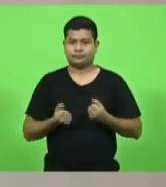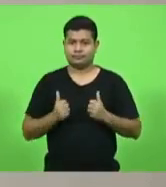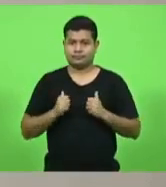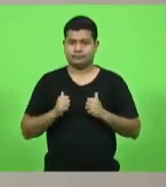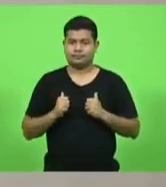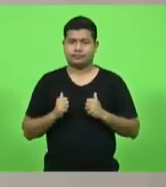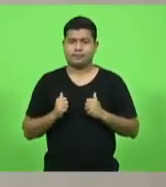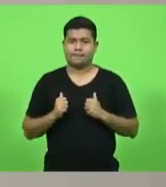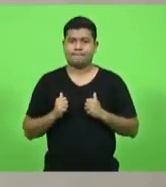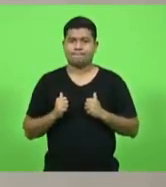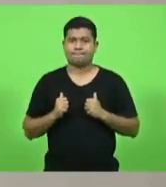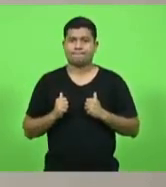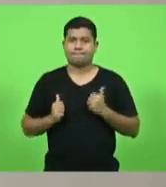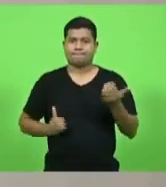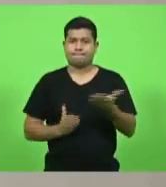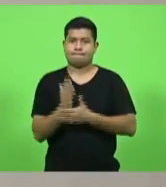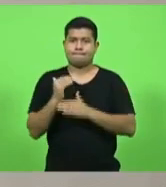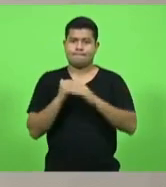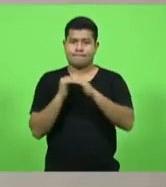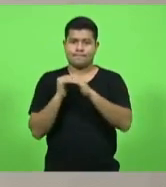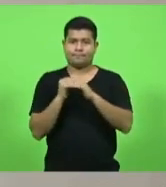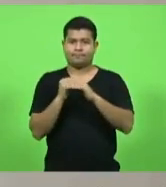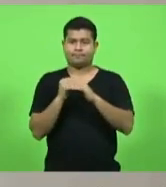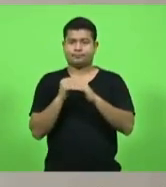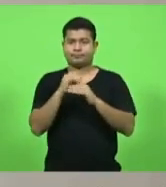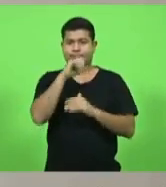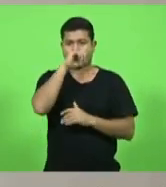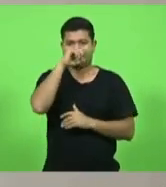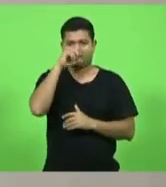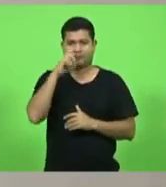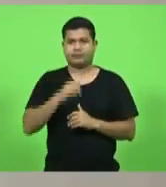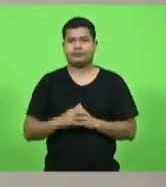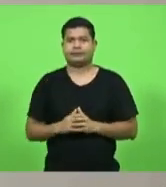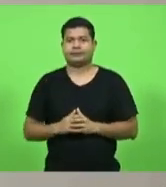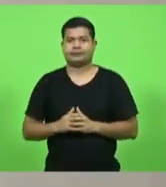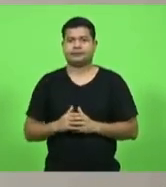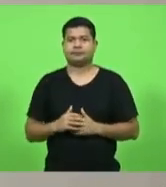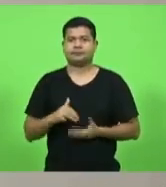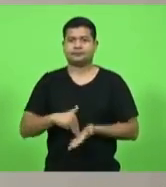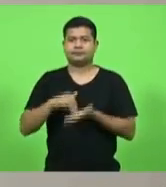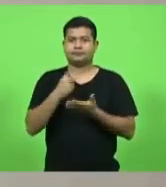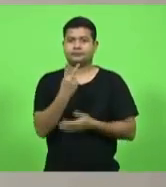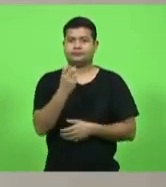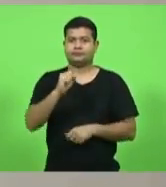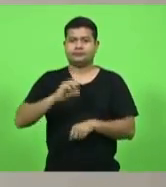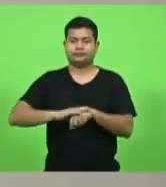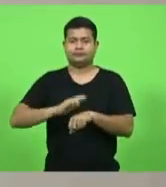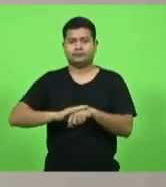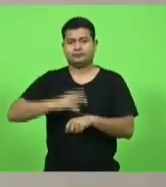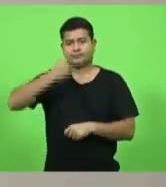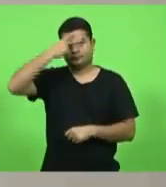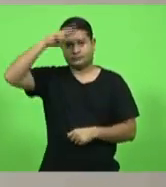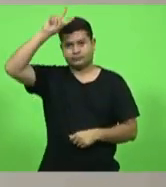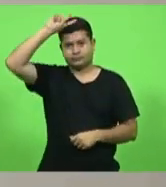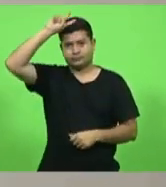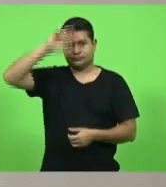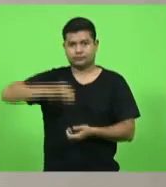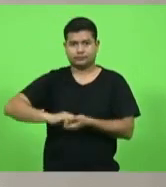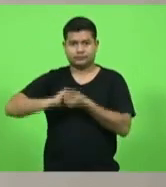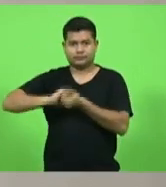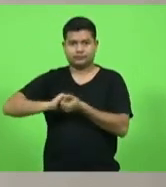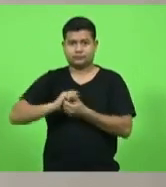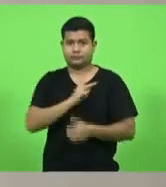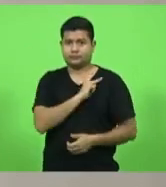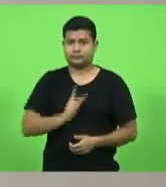votação. Deputados que aprovam, permaneçam como se encontram. Aprovado por unanimidade. Moção 28, autor deputado Dr. Vicente Caro Preso, cumprimentando o